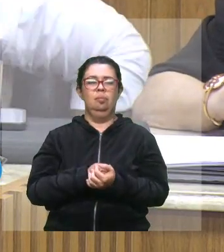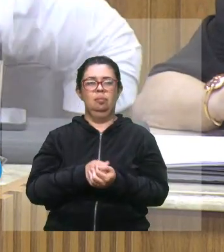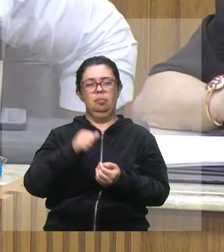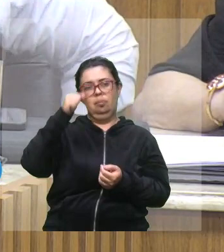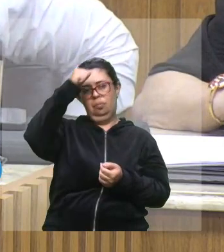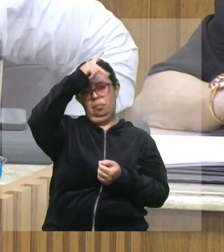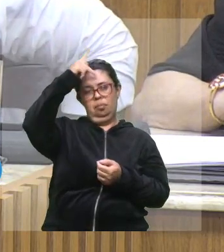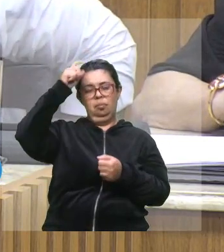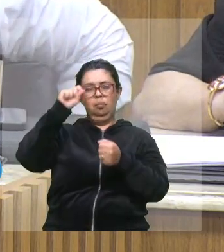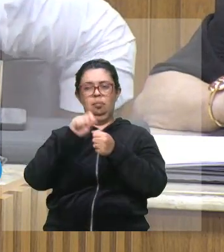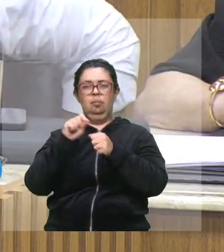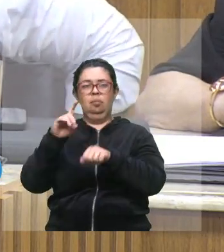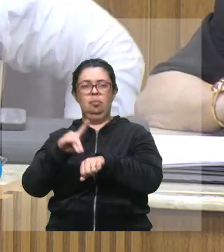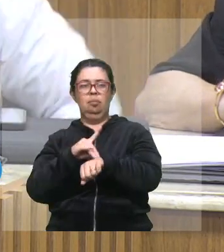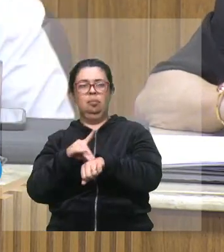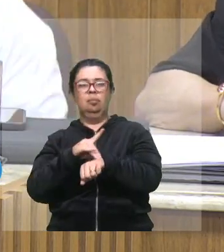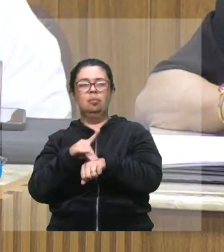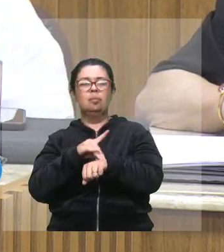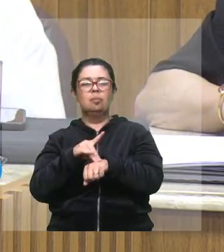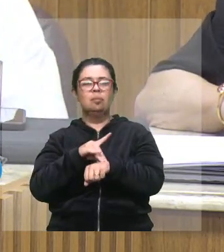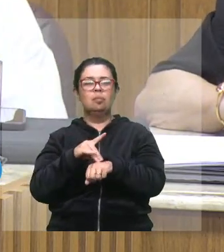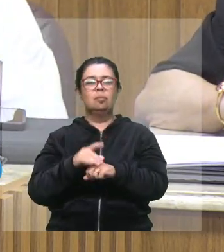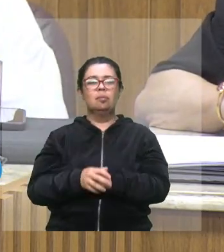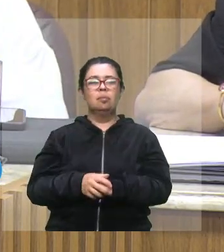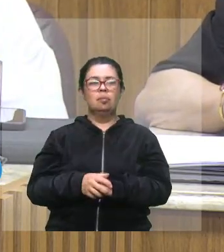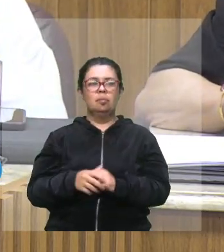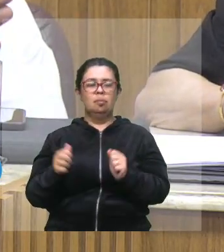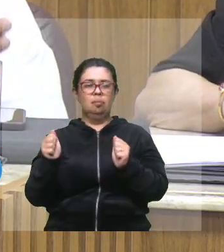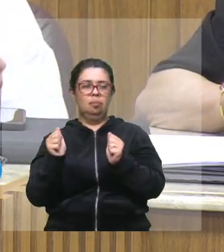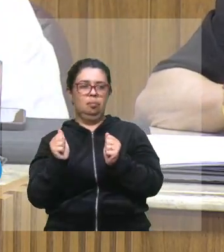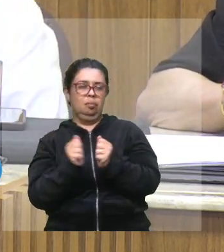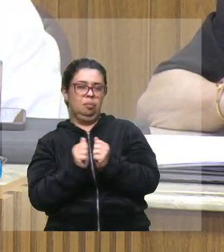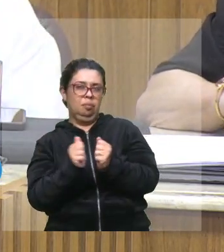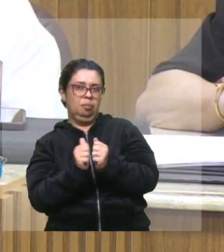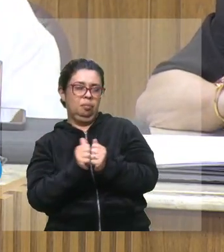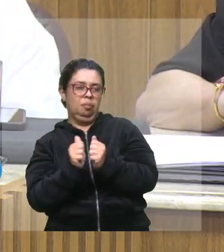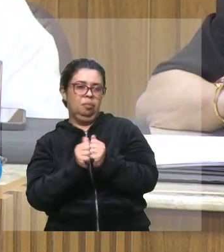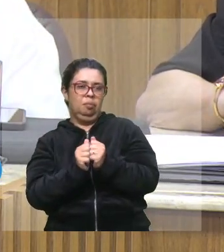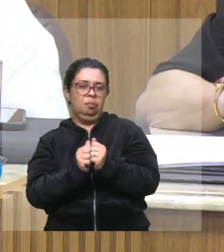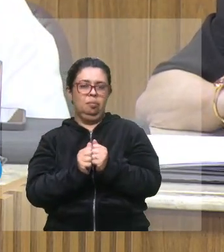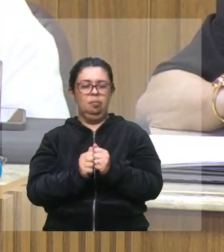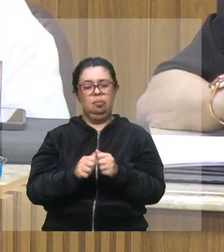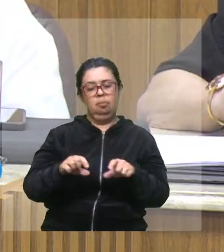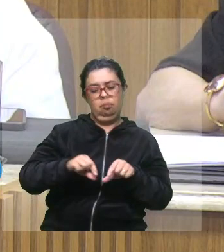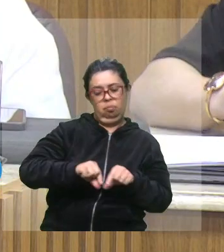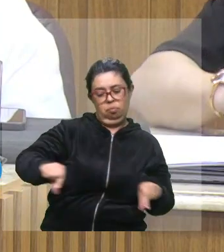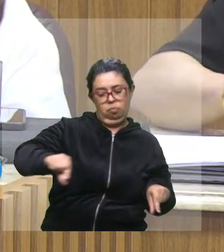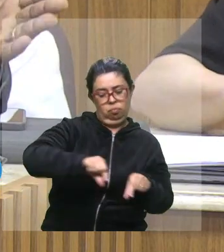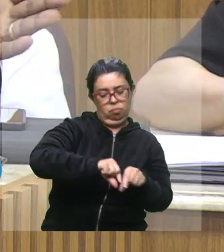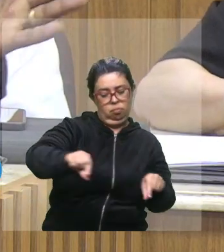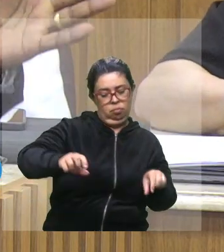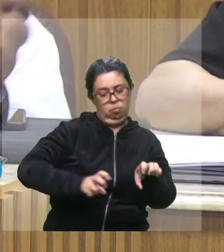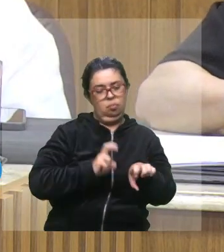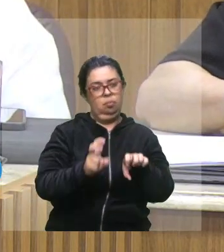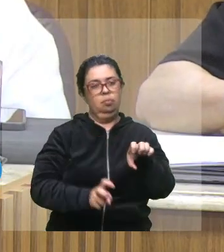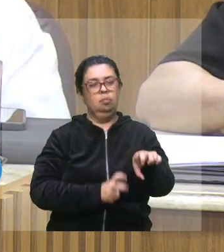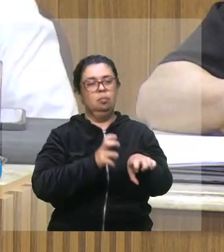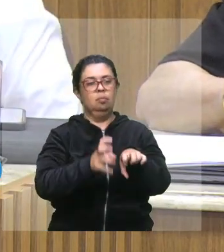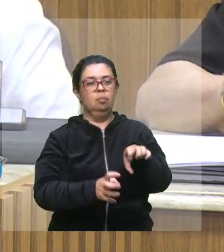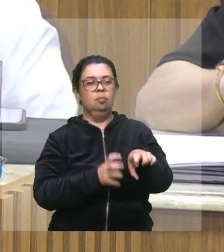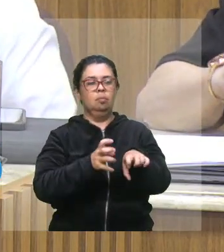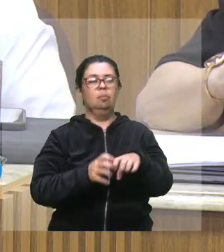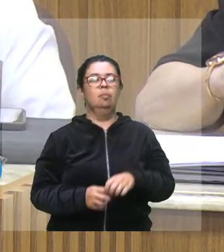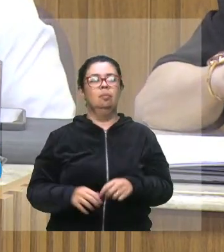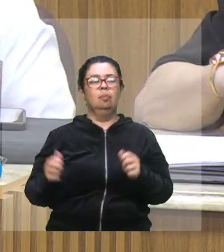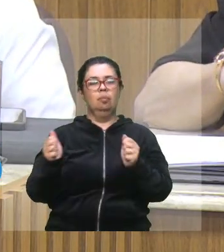fazia o asfalto ali do lado do trilho do trem, né, do lado, ali atrás do velório da Maria